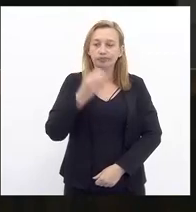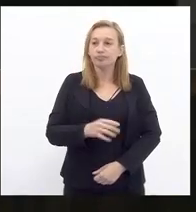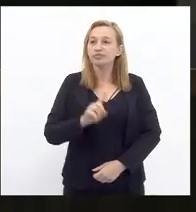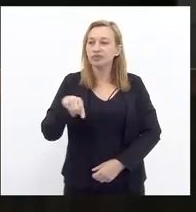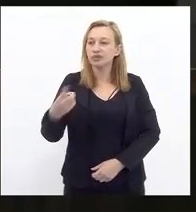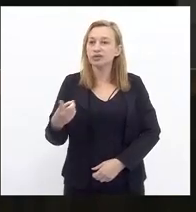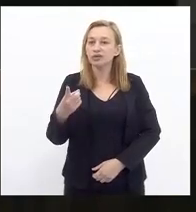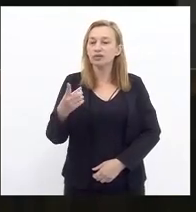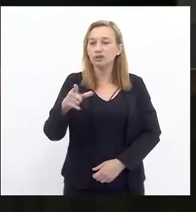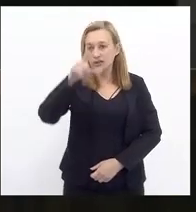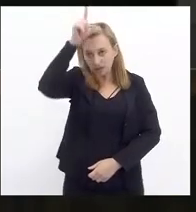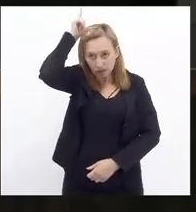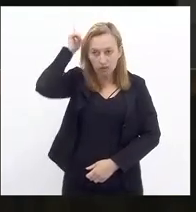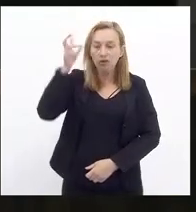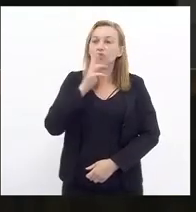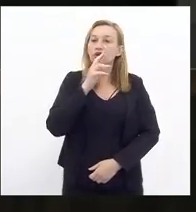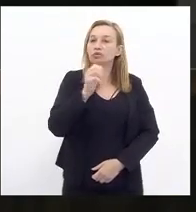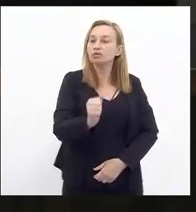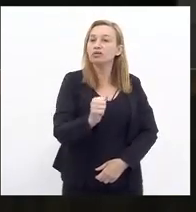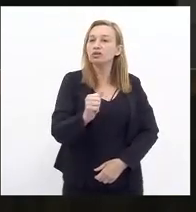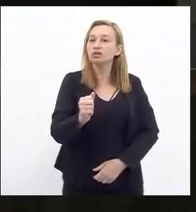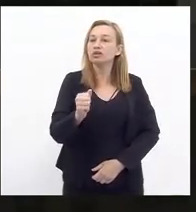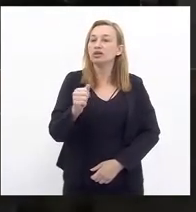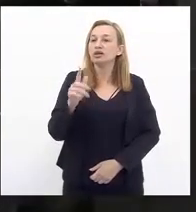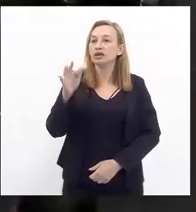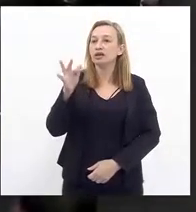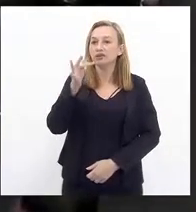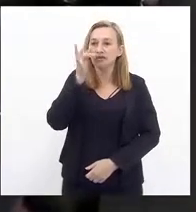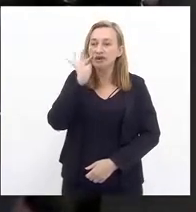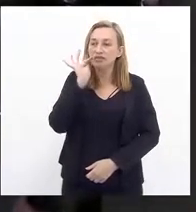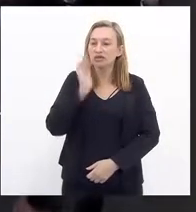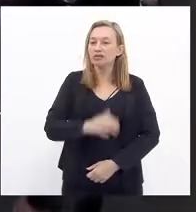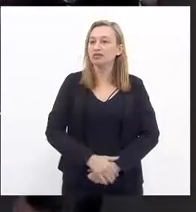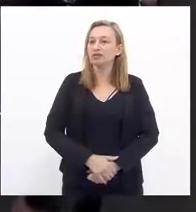significado de Paulo Rodrigo Amorim Flávio Serafim